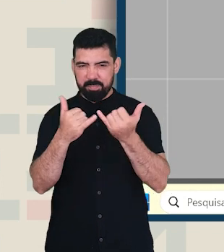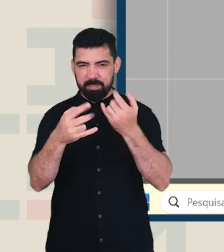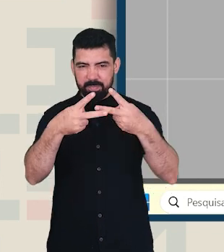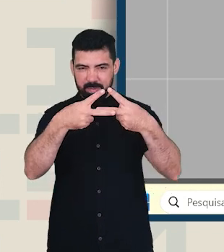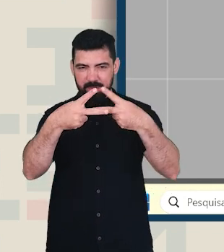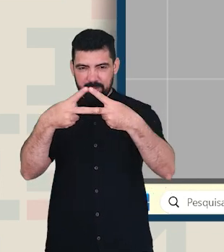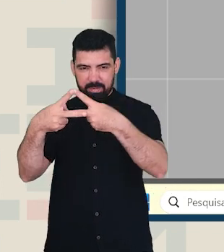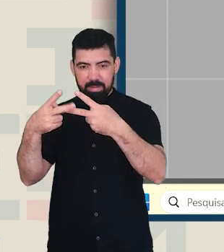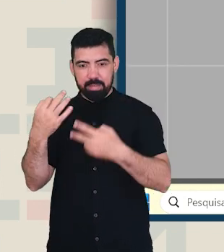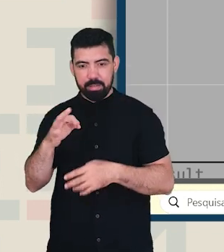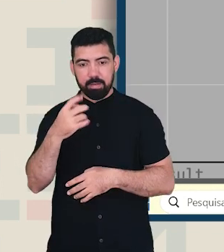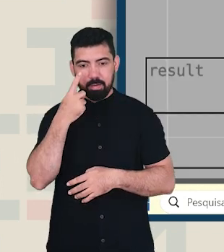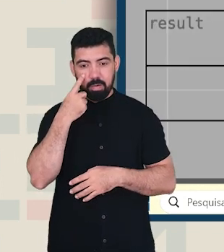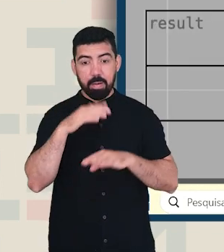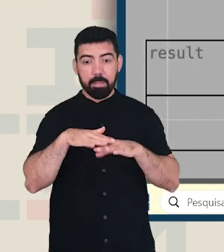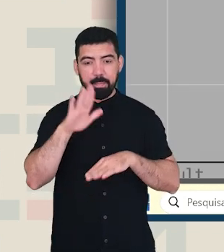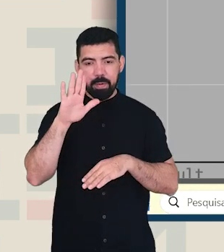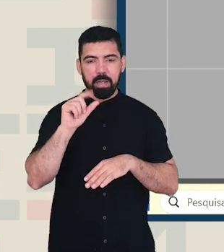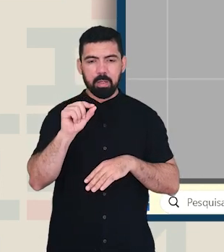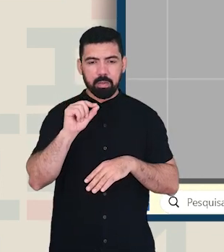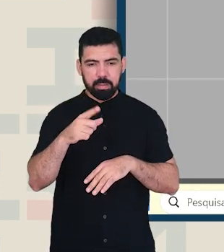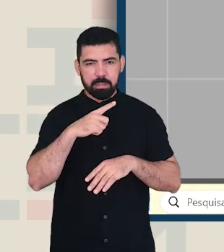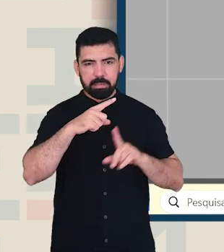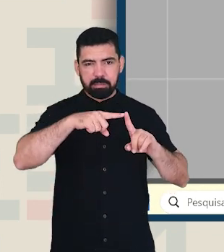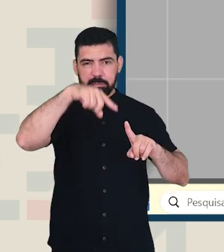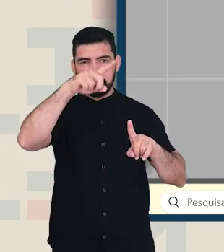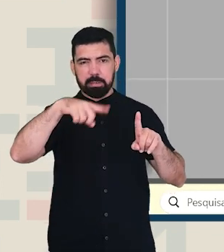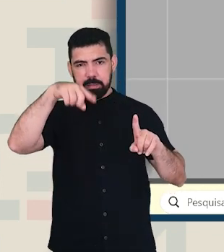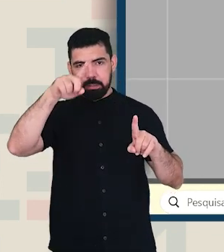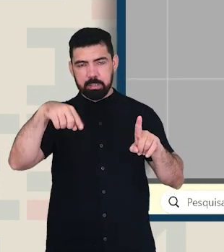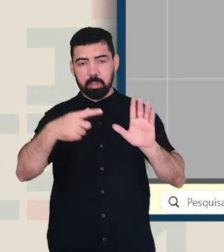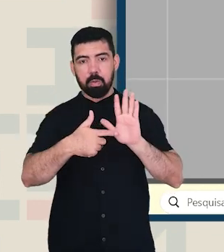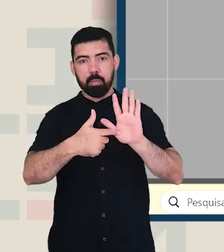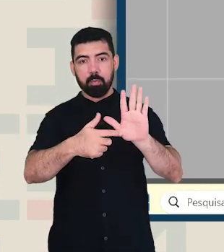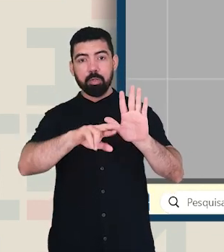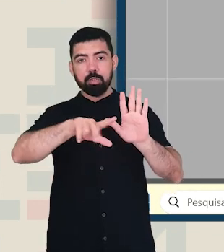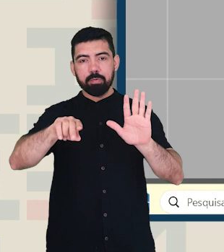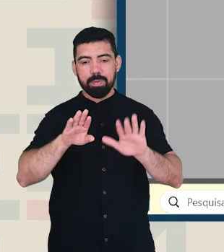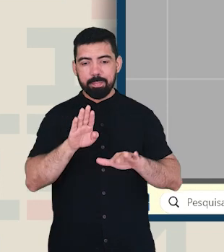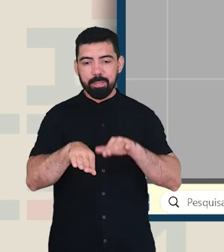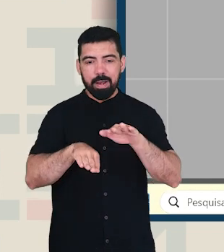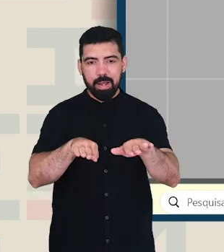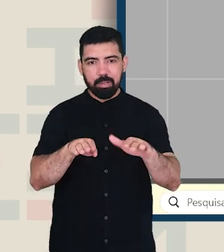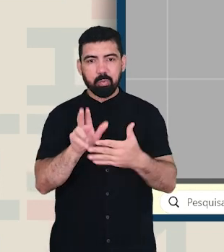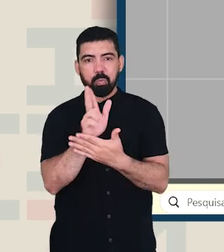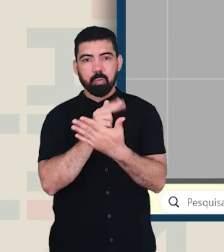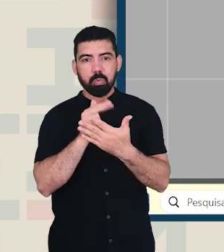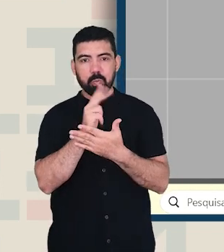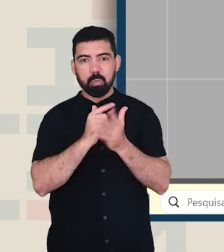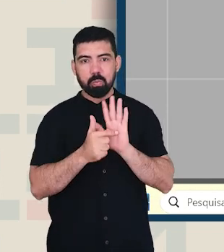Já um pouquinho mais complexo, com várias tabelas para mostrar os diferentes passos da grafia,